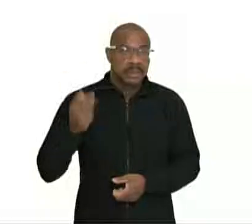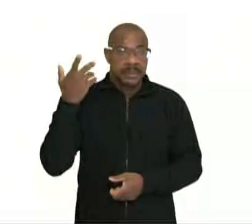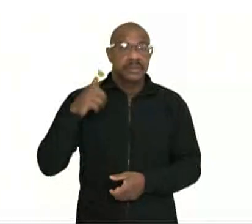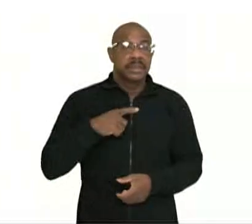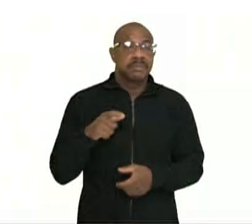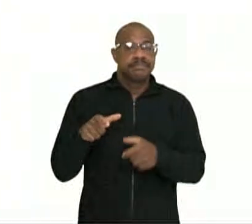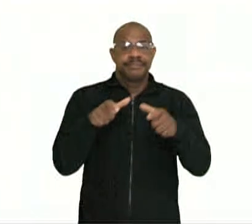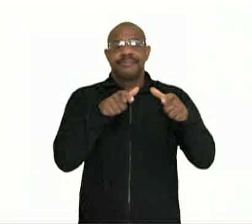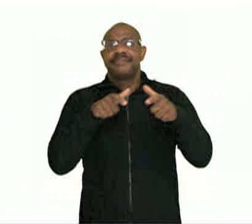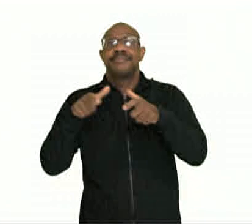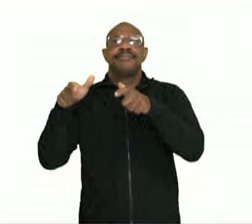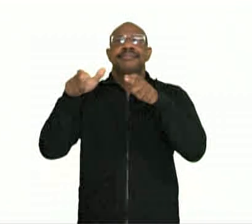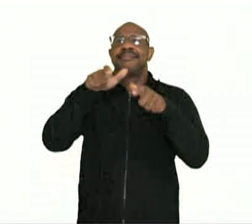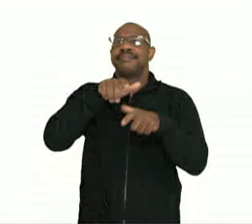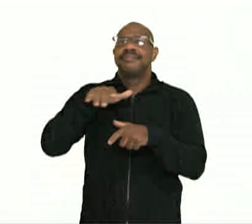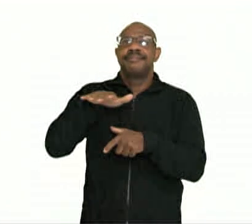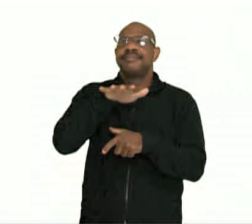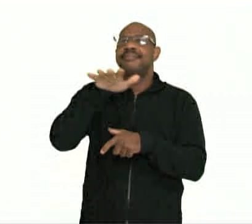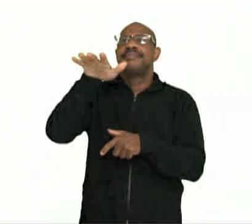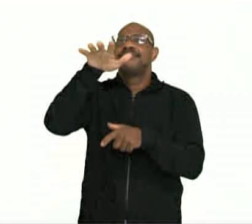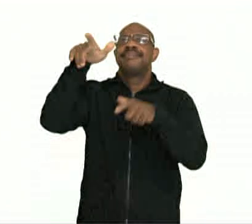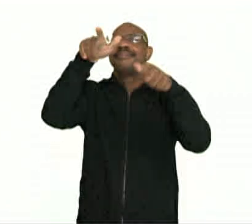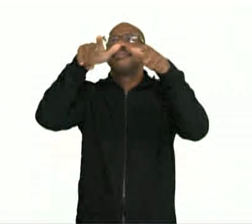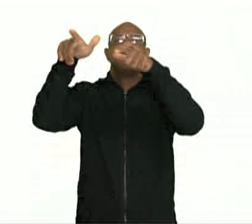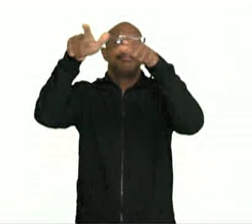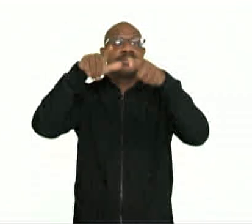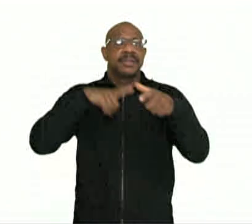espaciais encontraram